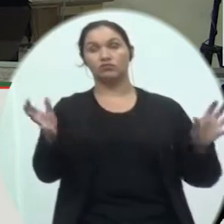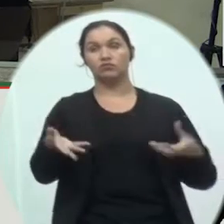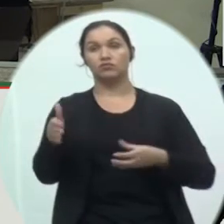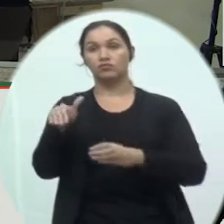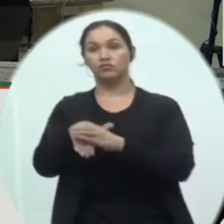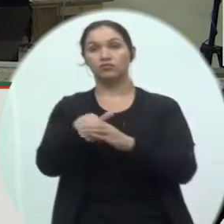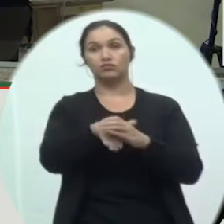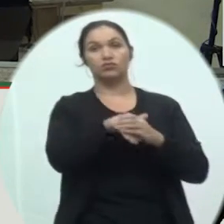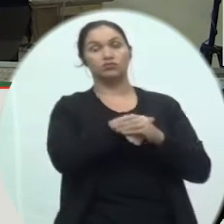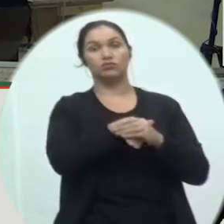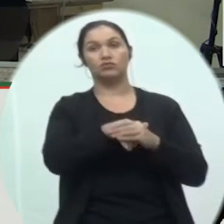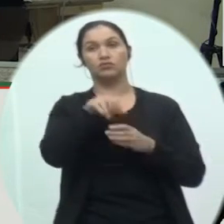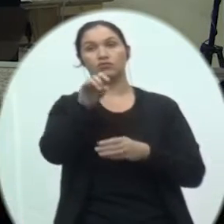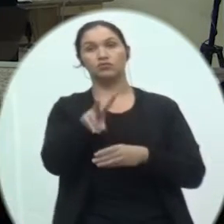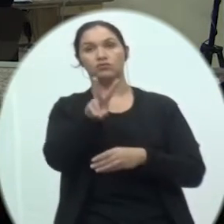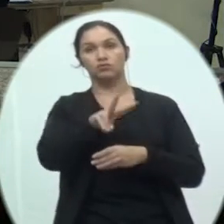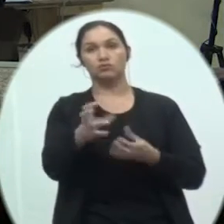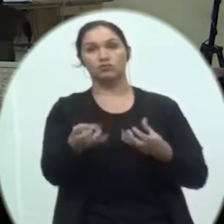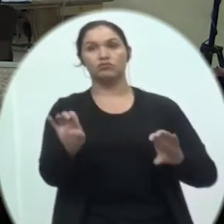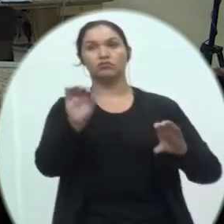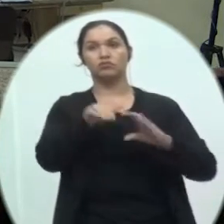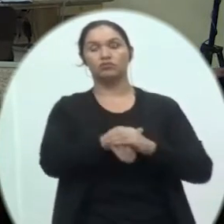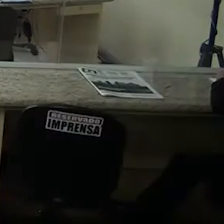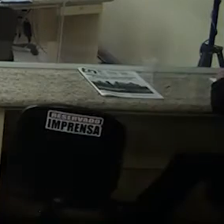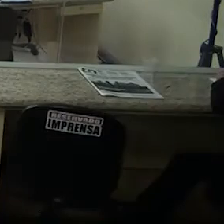em votação. Votação liberada.